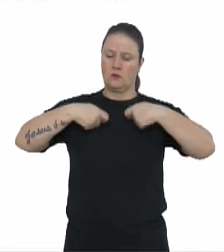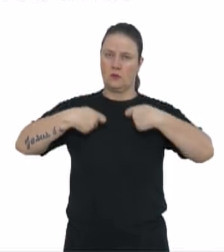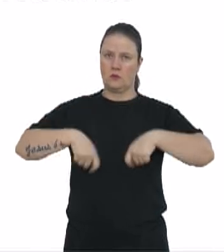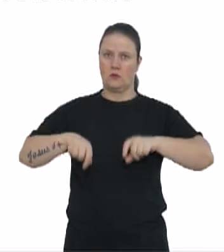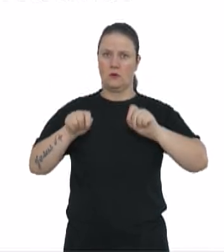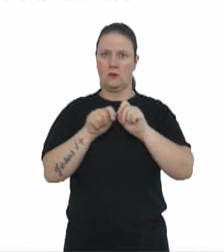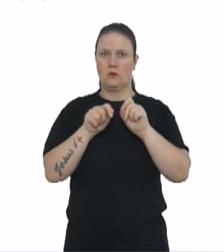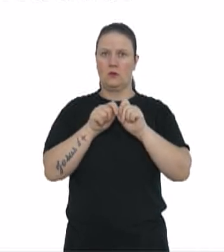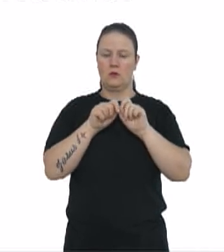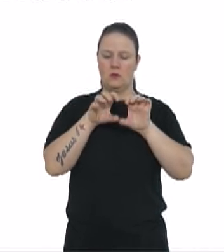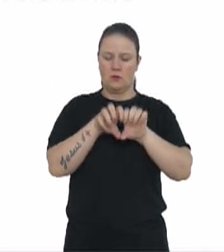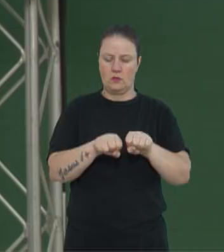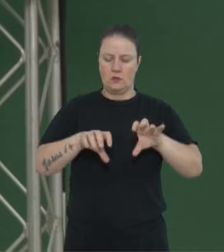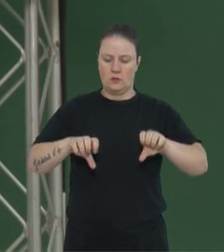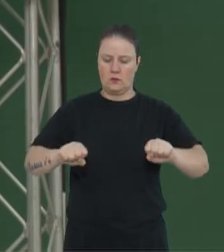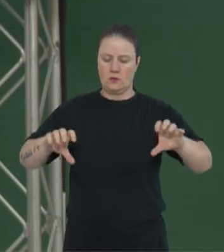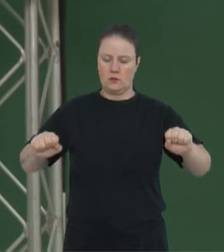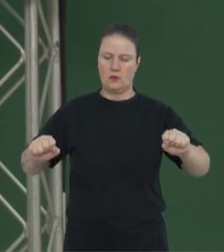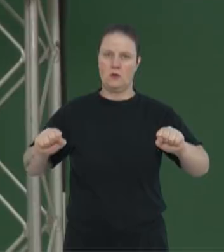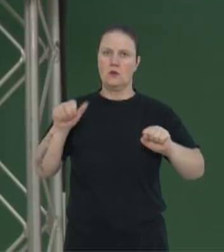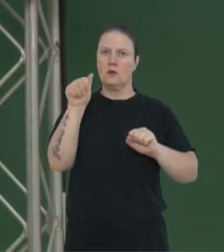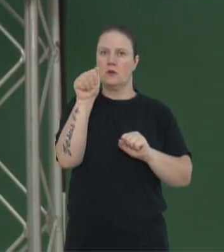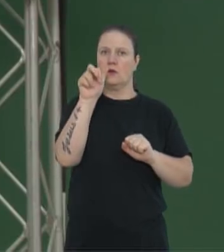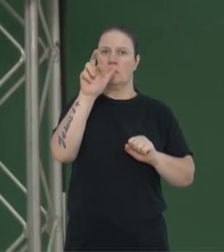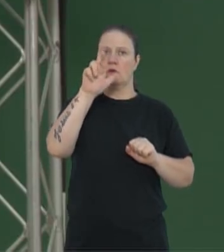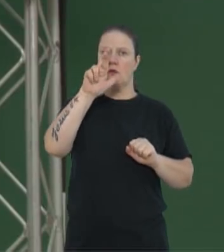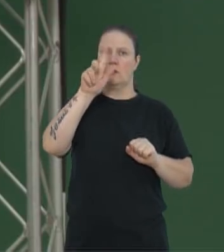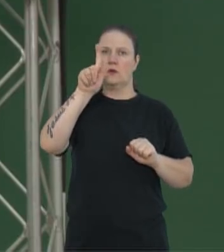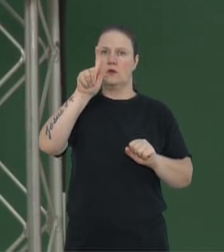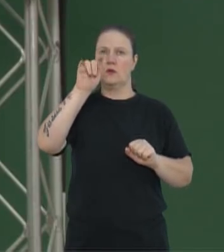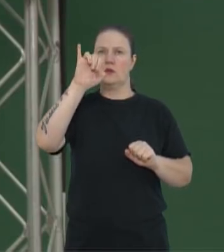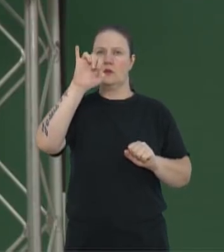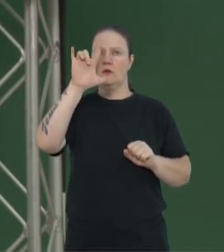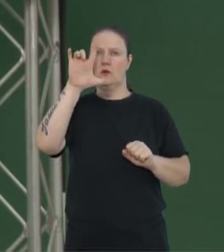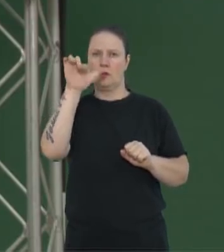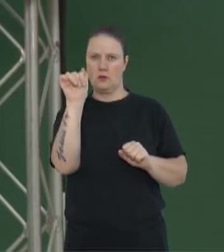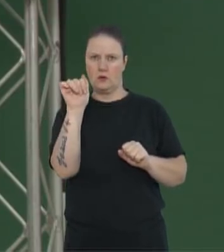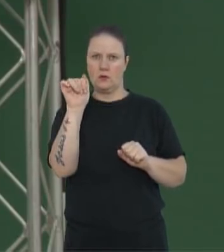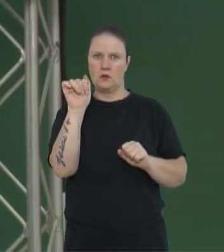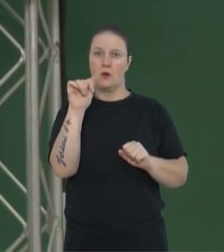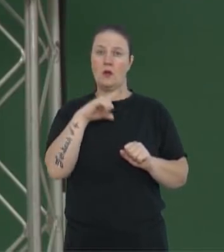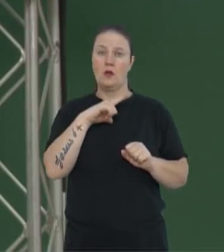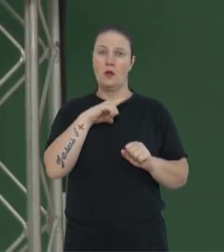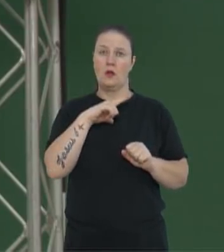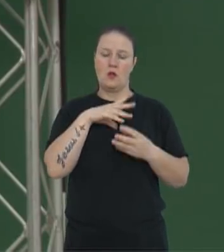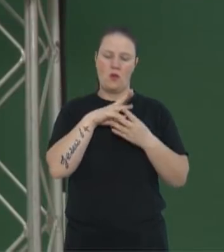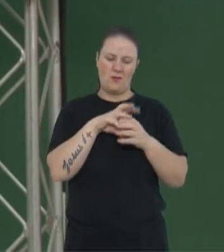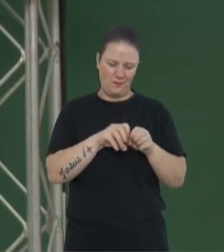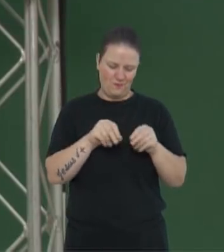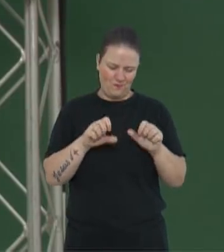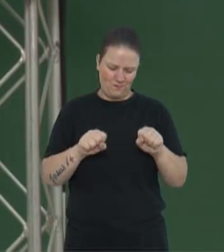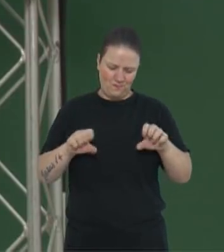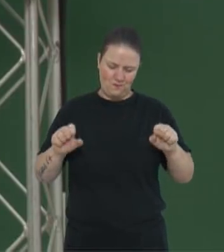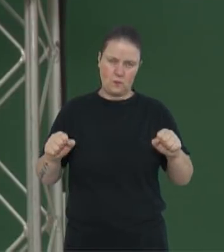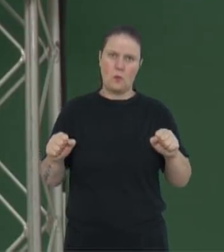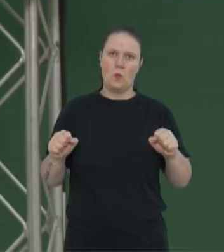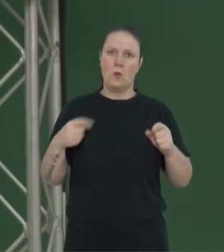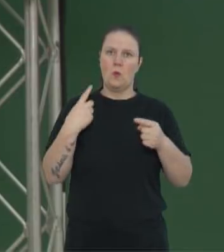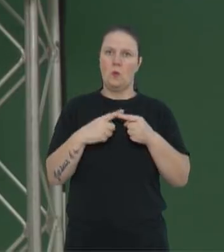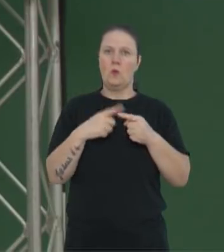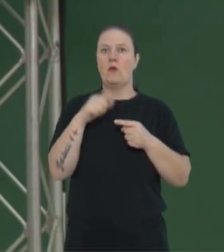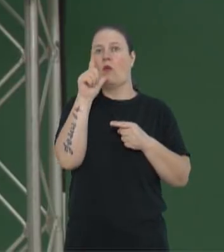a argila. A argila é um barro que ele é mole e por conta da umidade